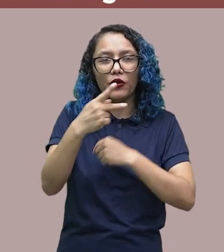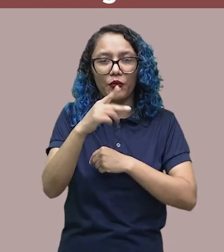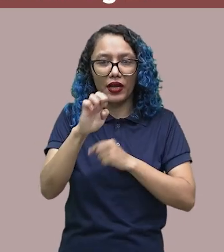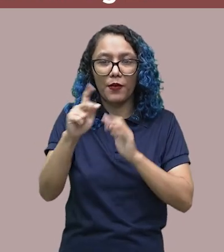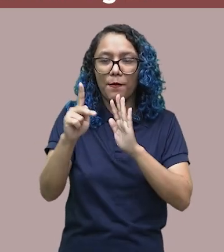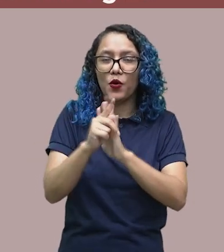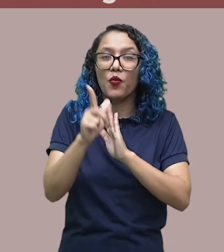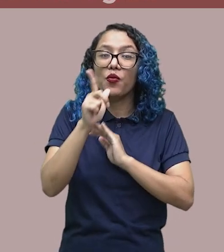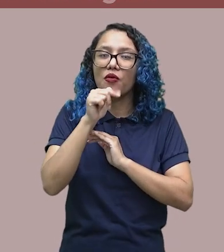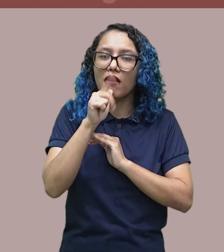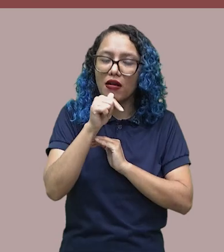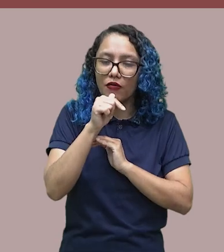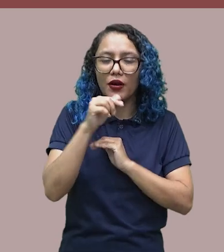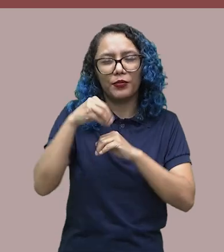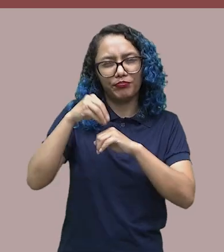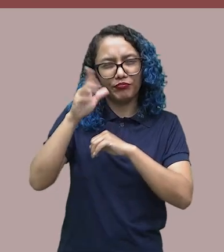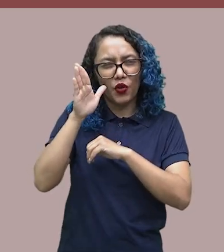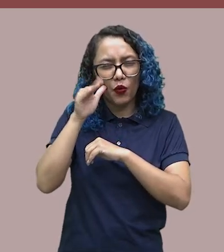ebulição da água.